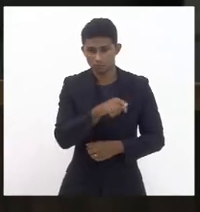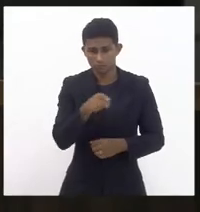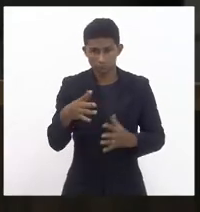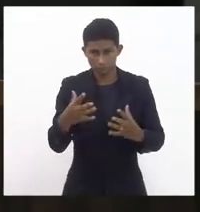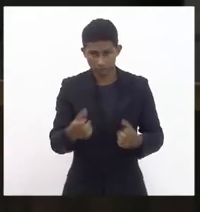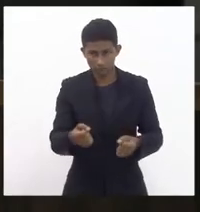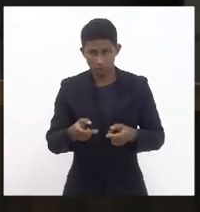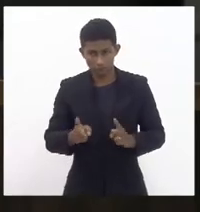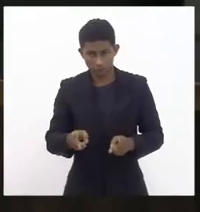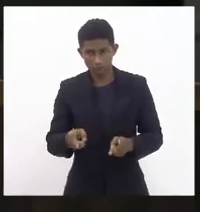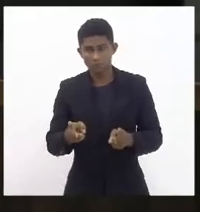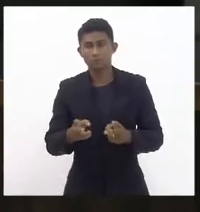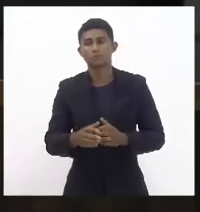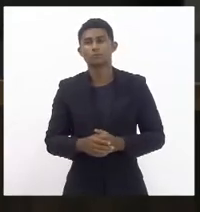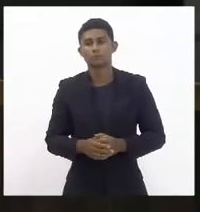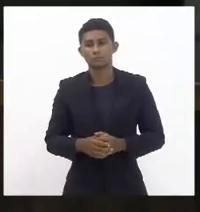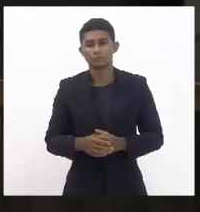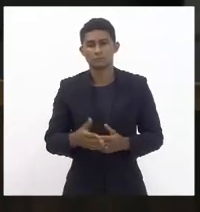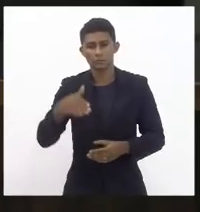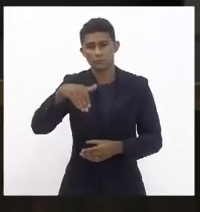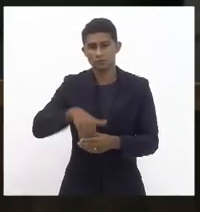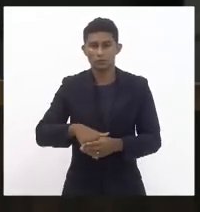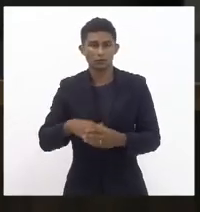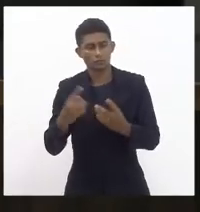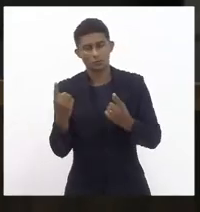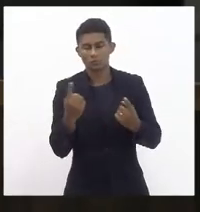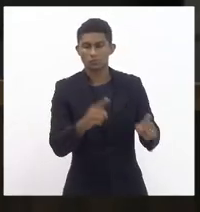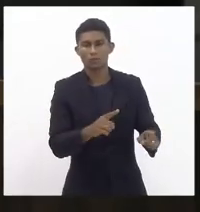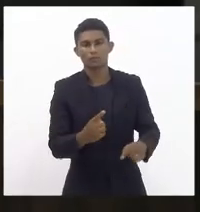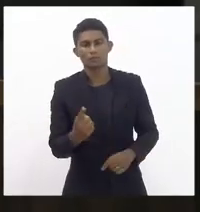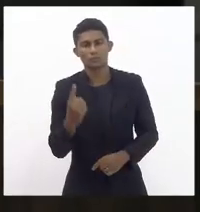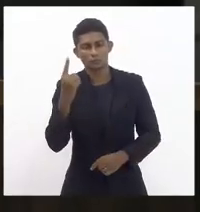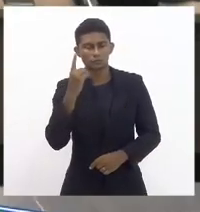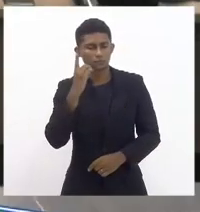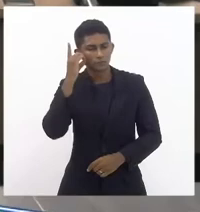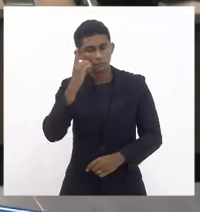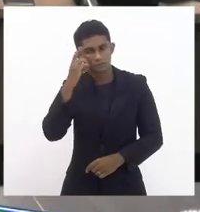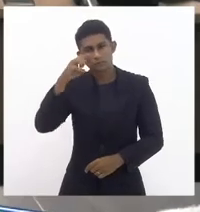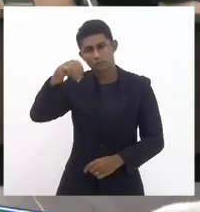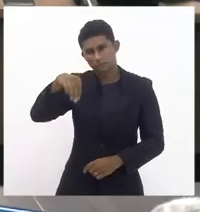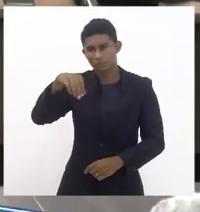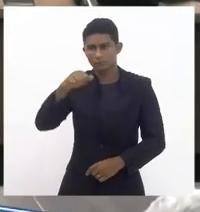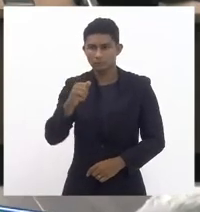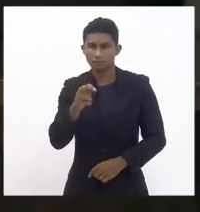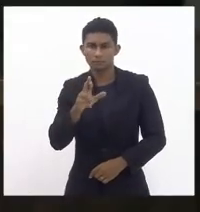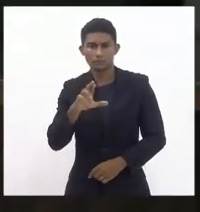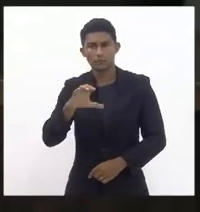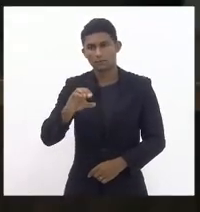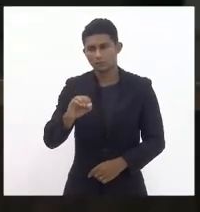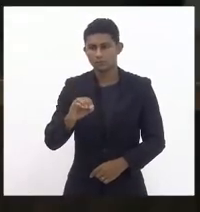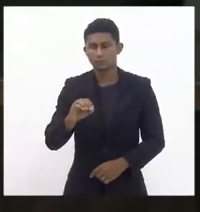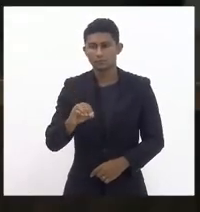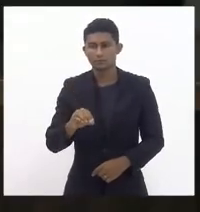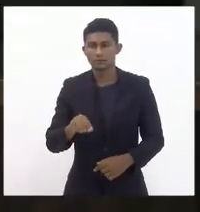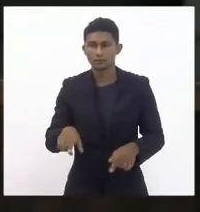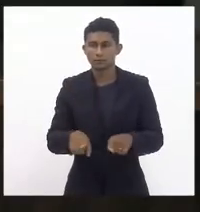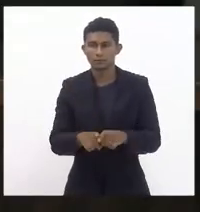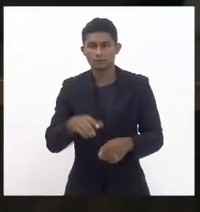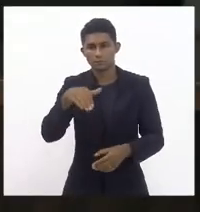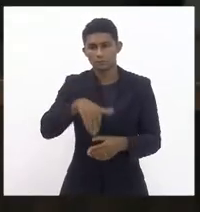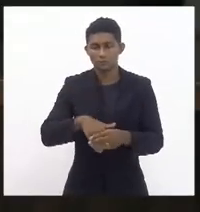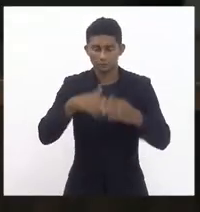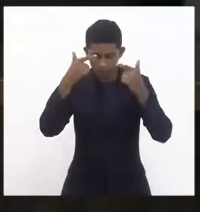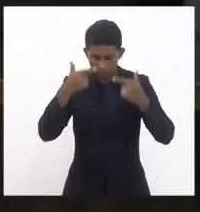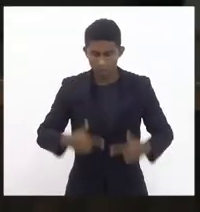permaneçam Como estão aprovado com voto contrário do deputado máximo Gualberto o voto pela abstenção